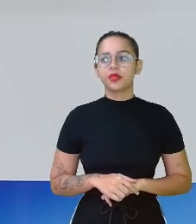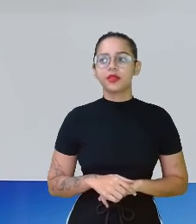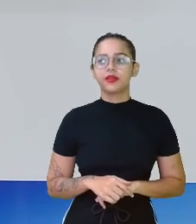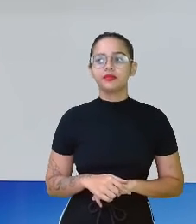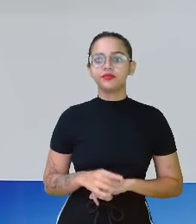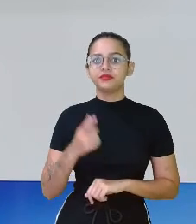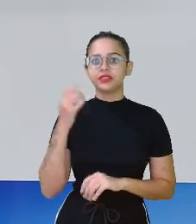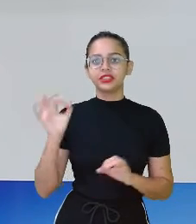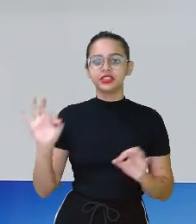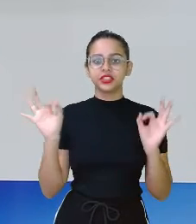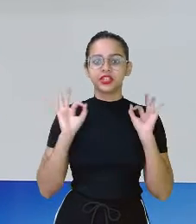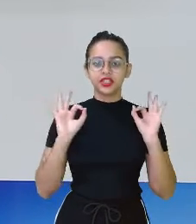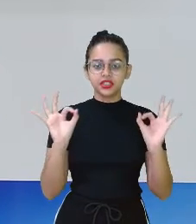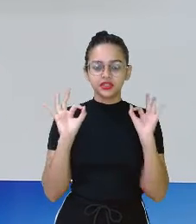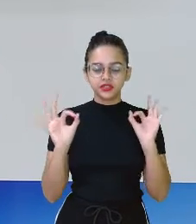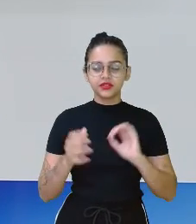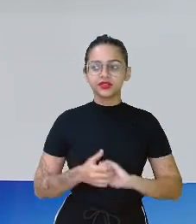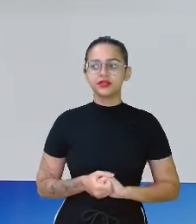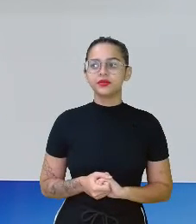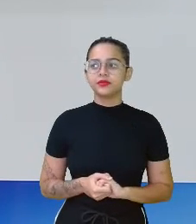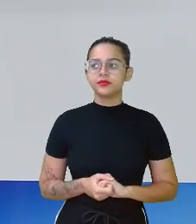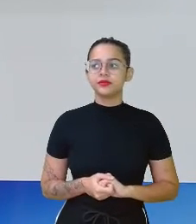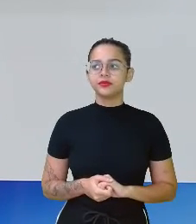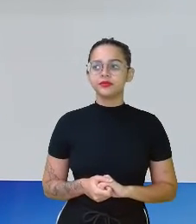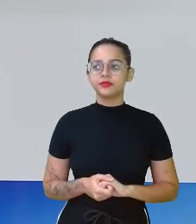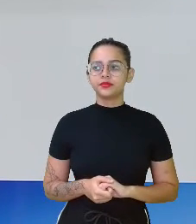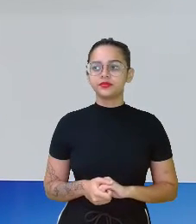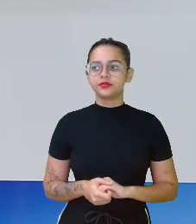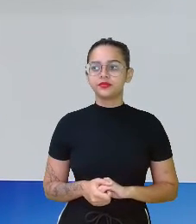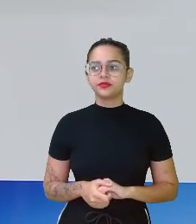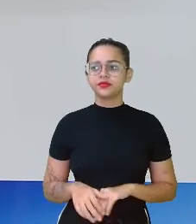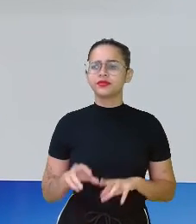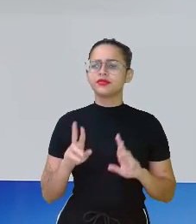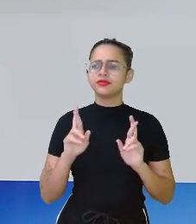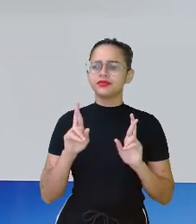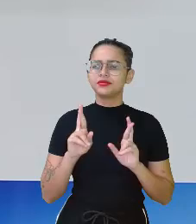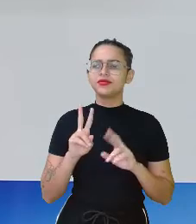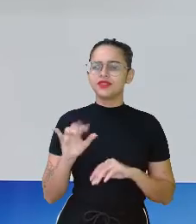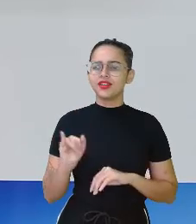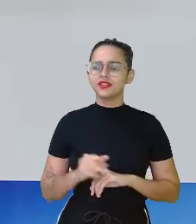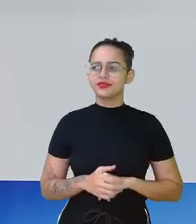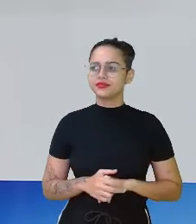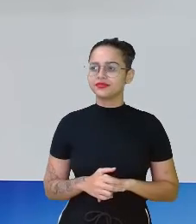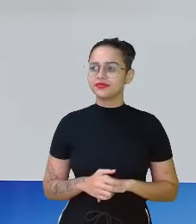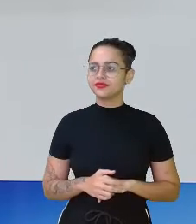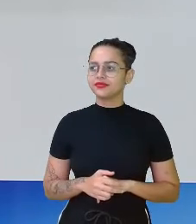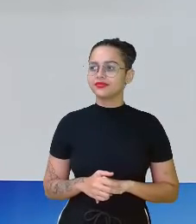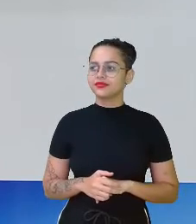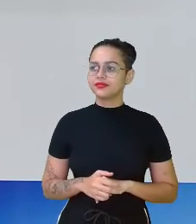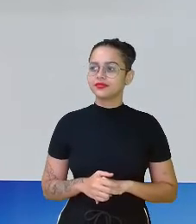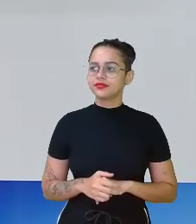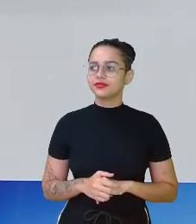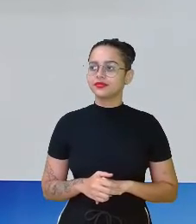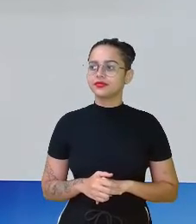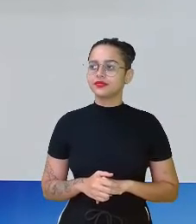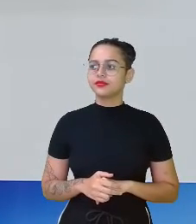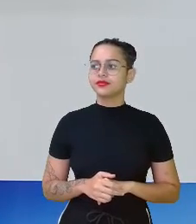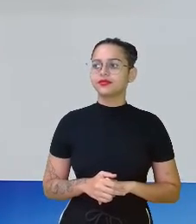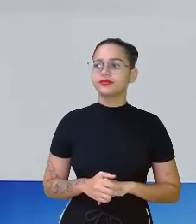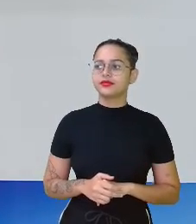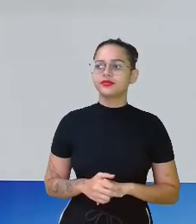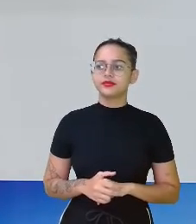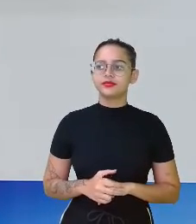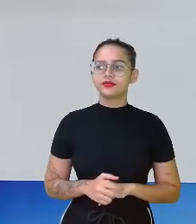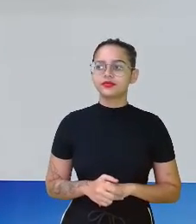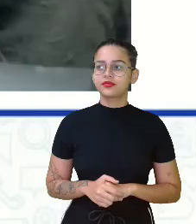é incrível. Ai, tomara que rode. Tá rodando, mas daqui a pouco ela